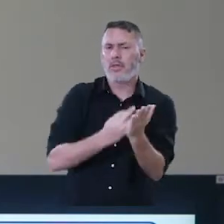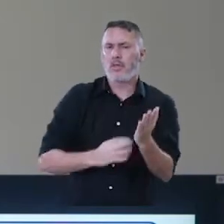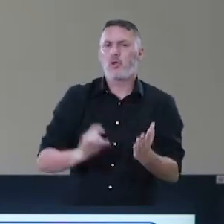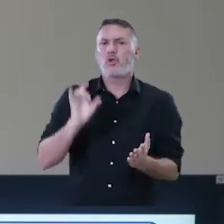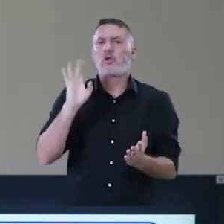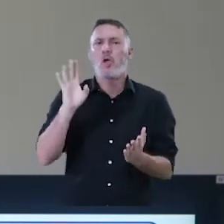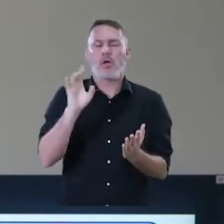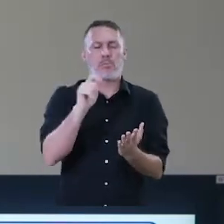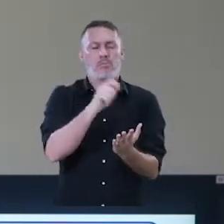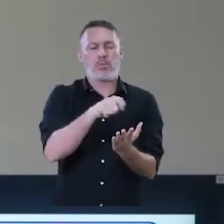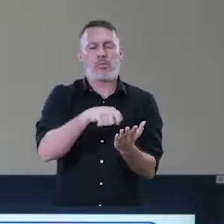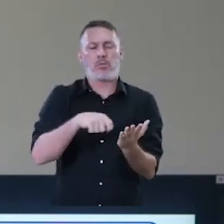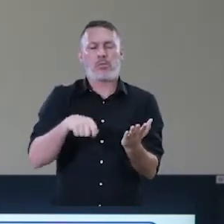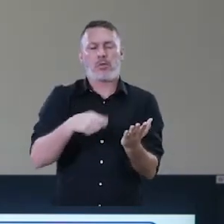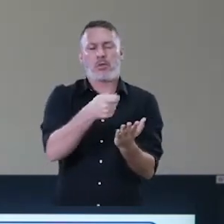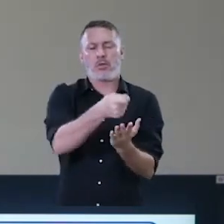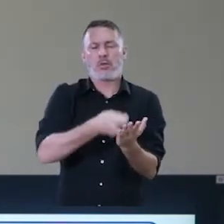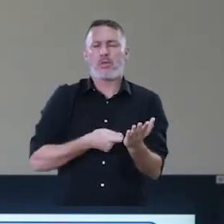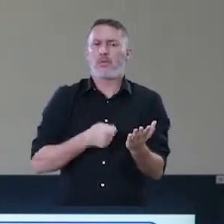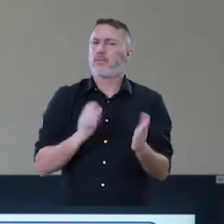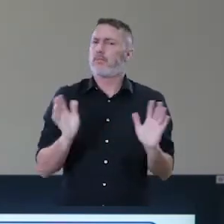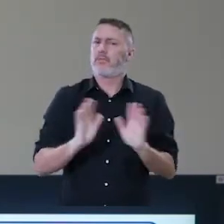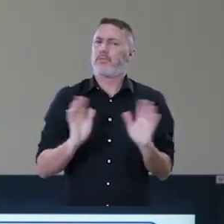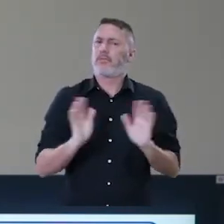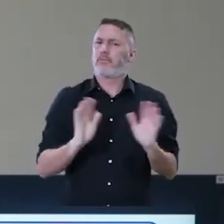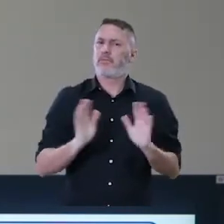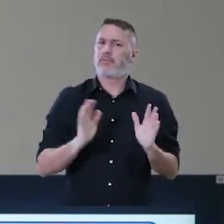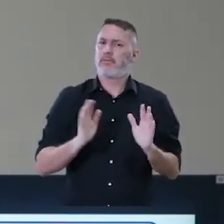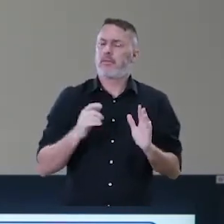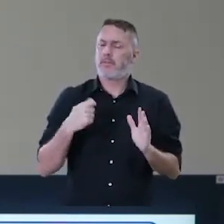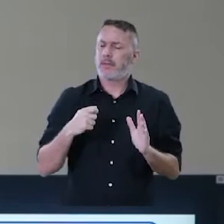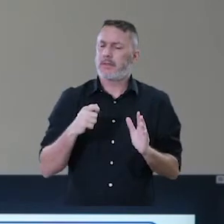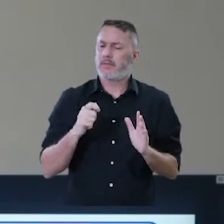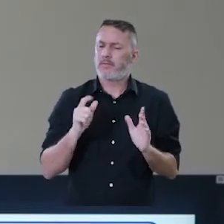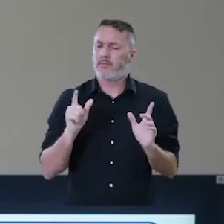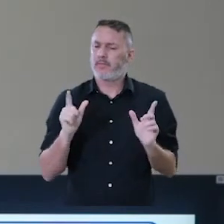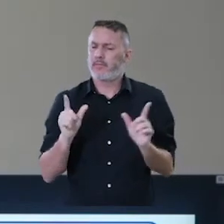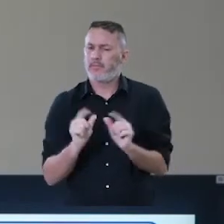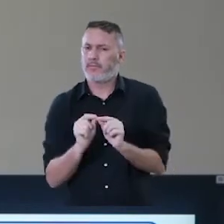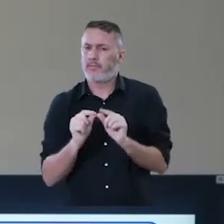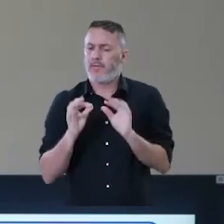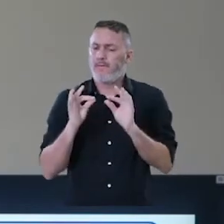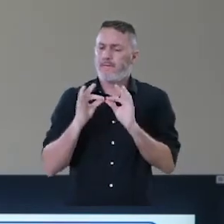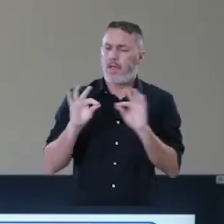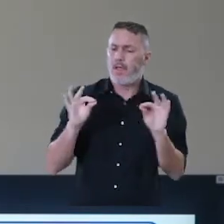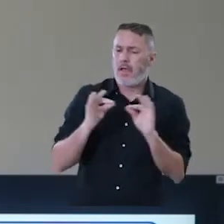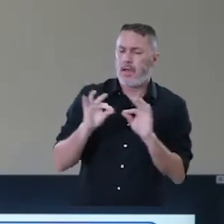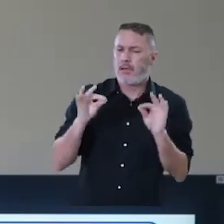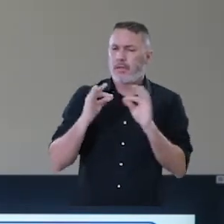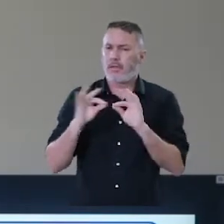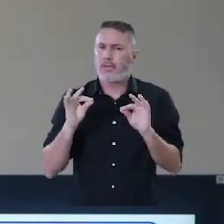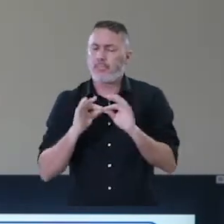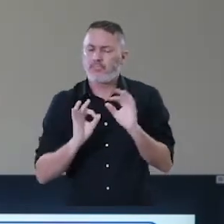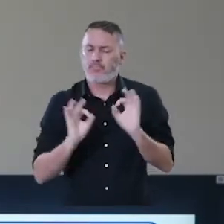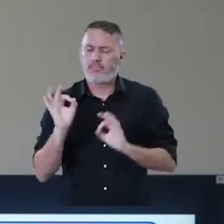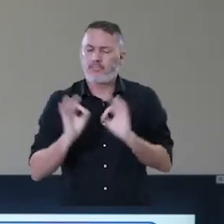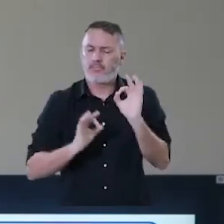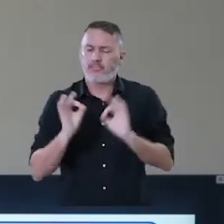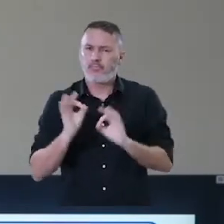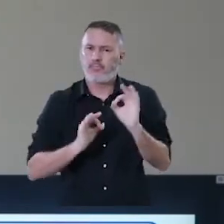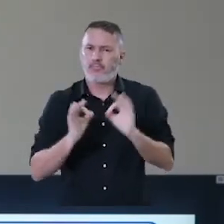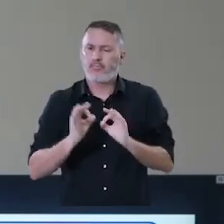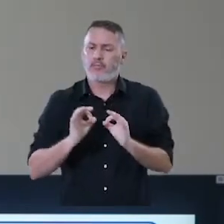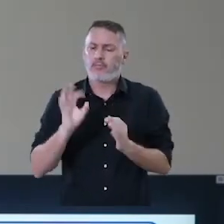simplesmente você chegar e escrever uma redação. Não, você precisa ali criar com frases curtas para que você